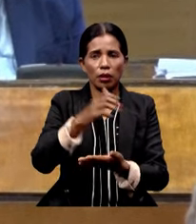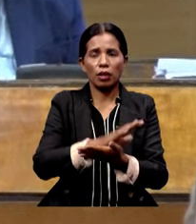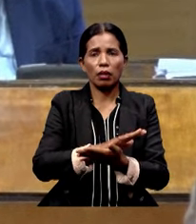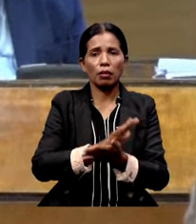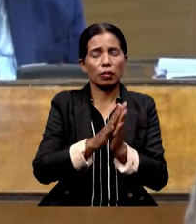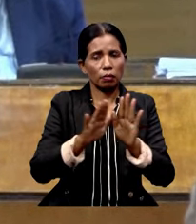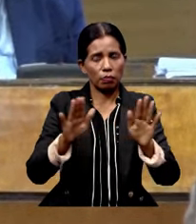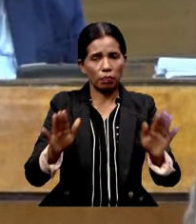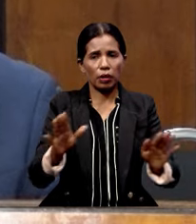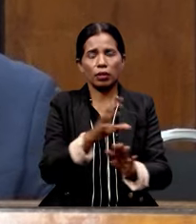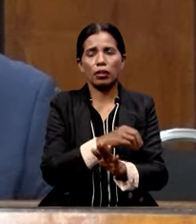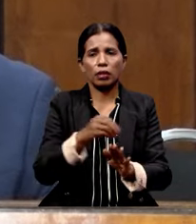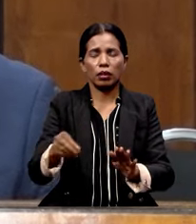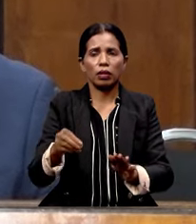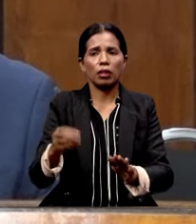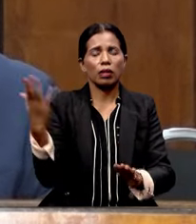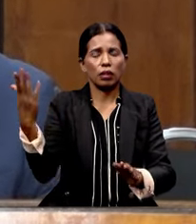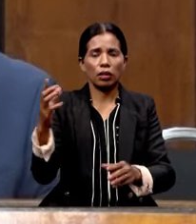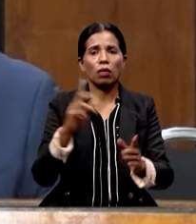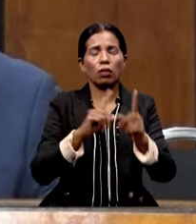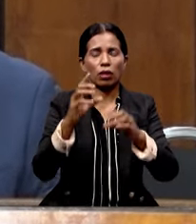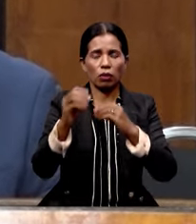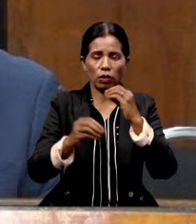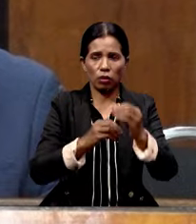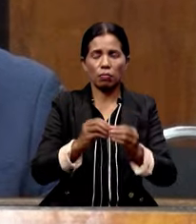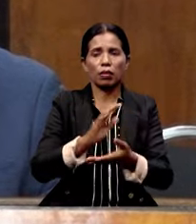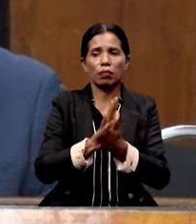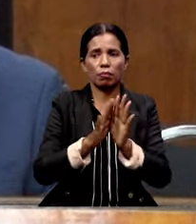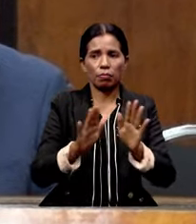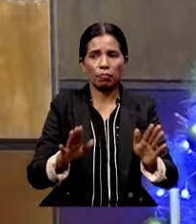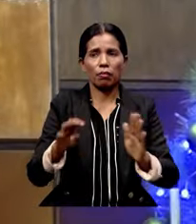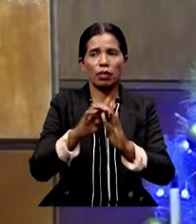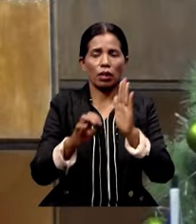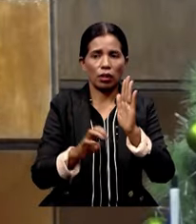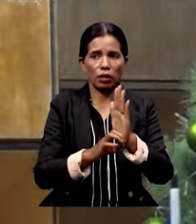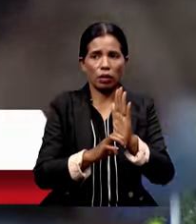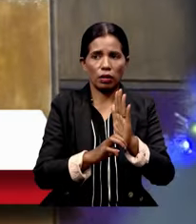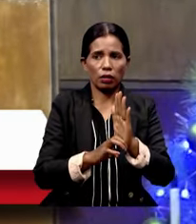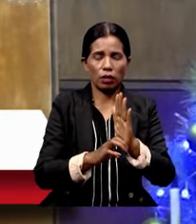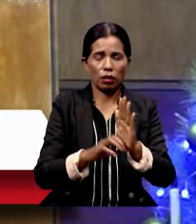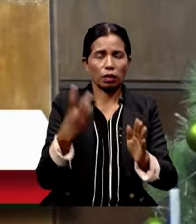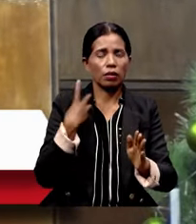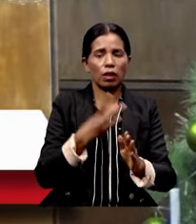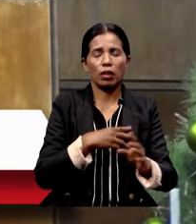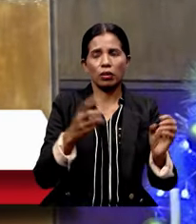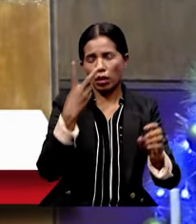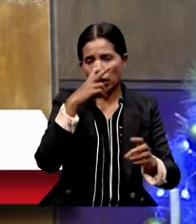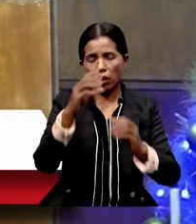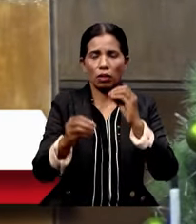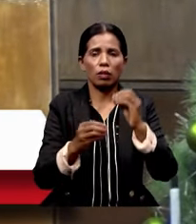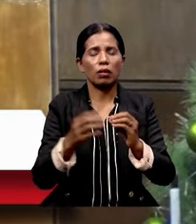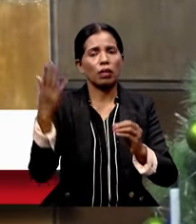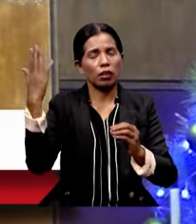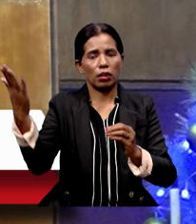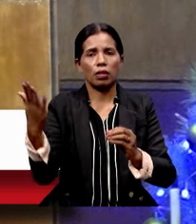sempre toca assunto paz e a nível global. Está o Myanmar ne e talos tuir de demonstração nebe que dará um acontece